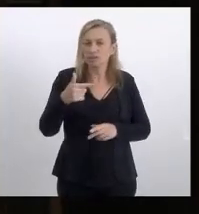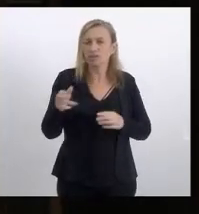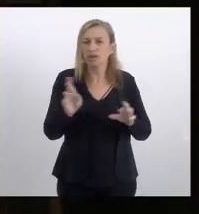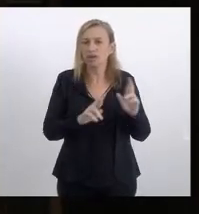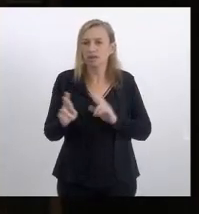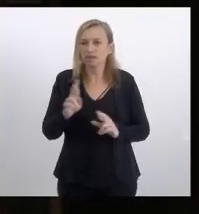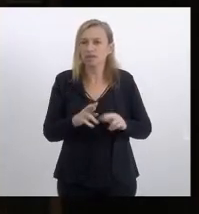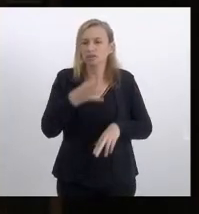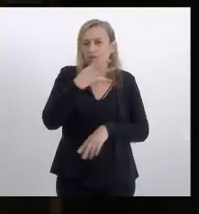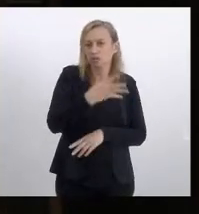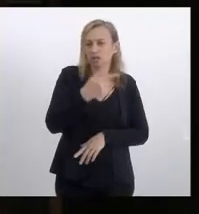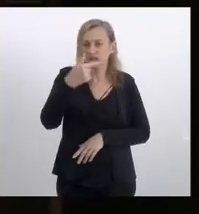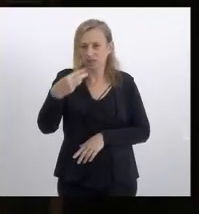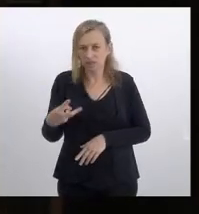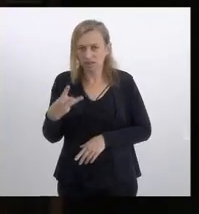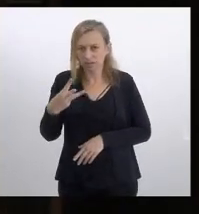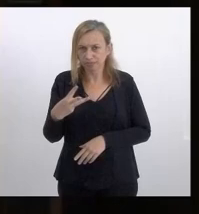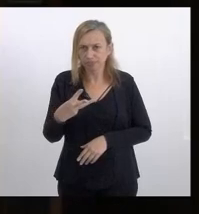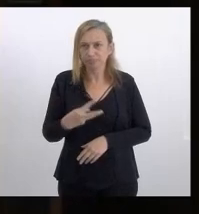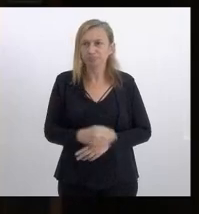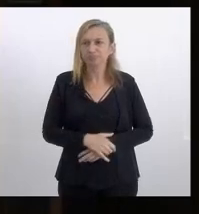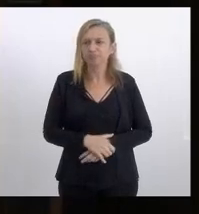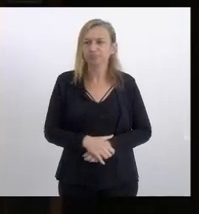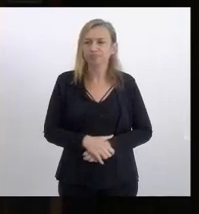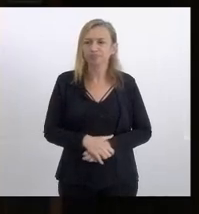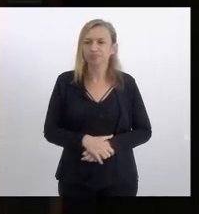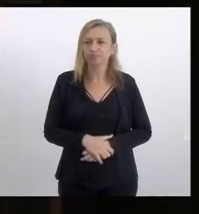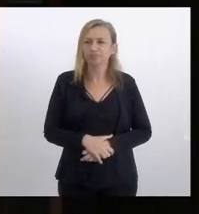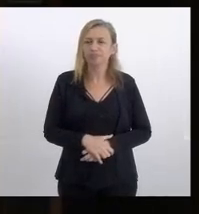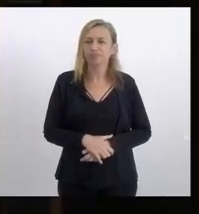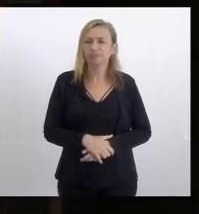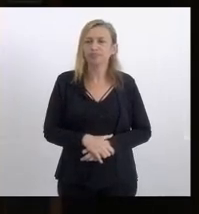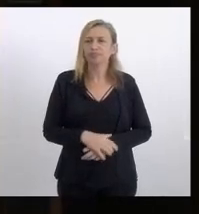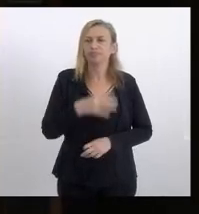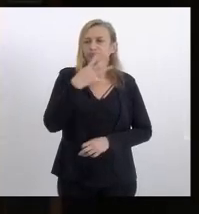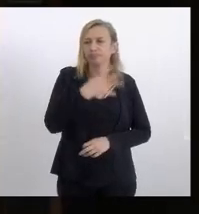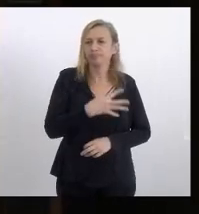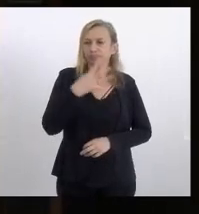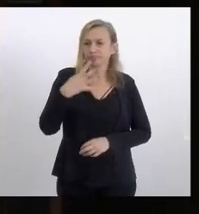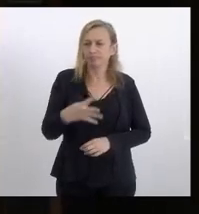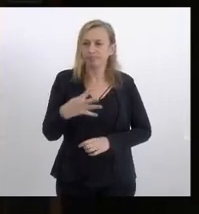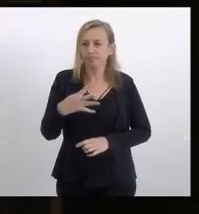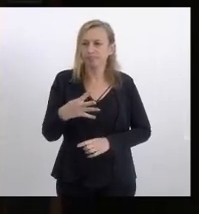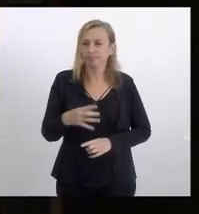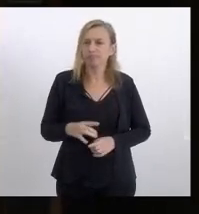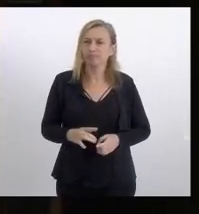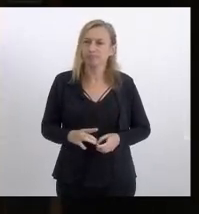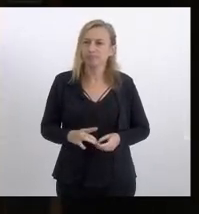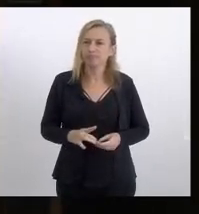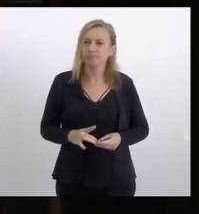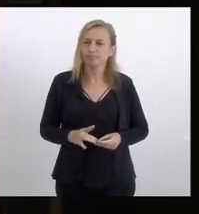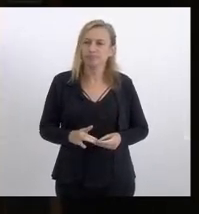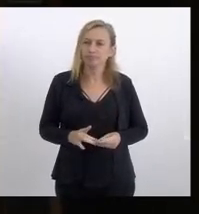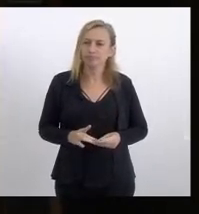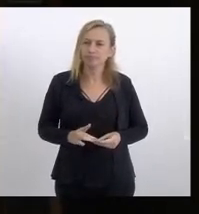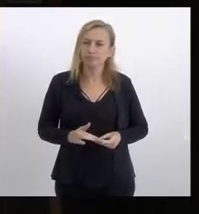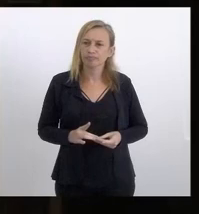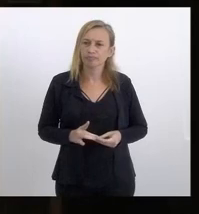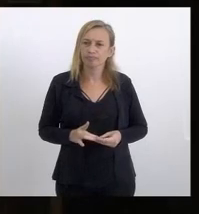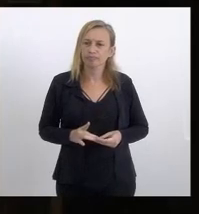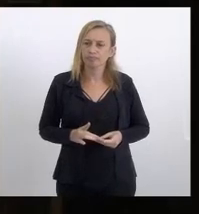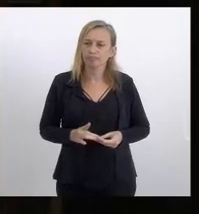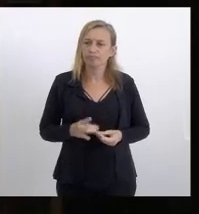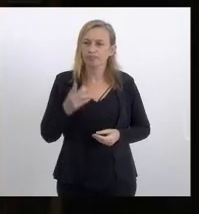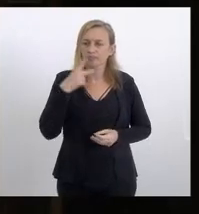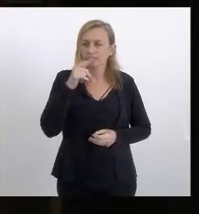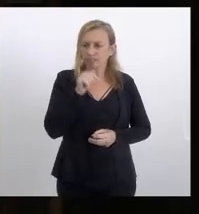relacionada ao 43 no 44 um no 44 preciso